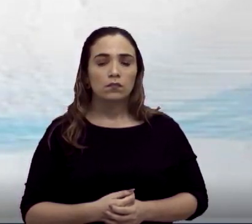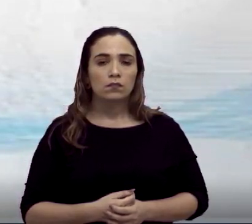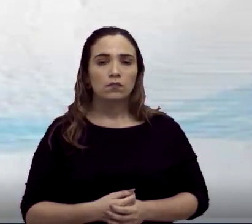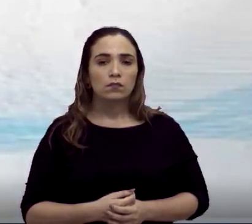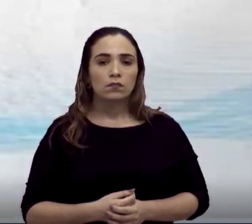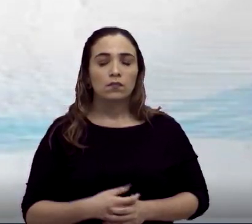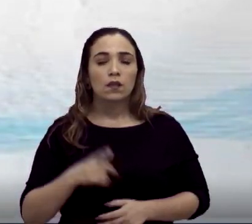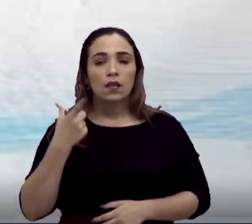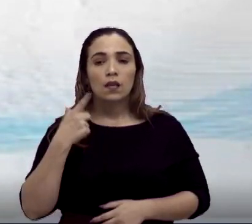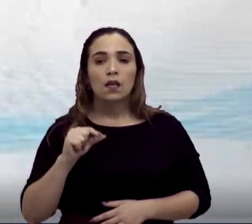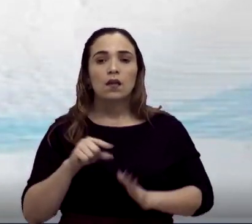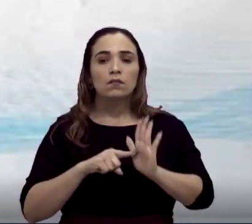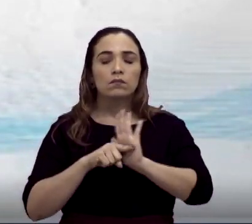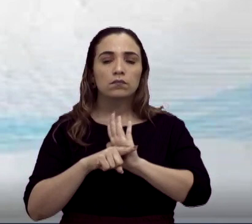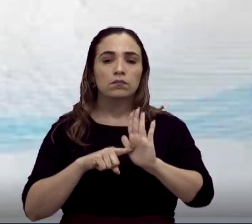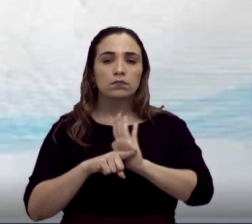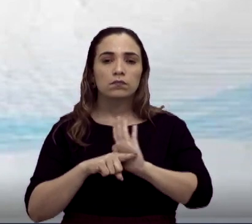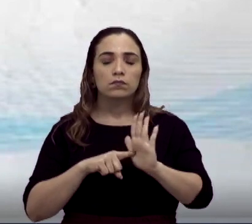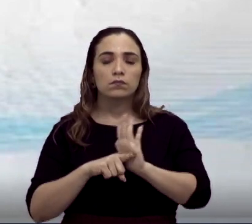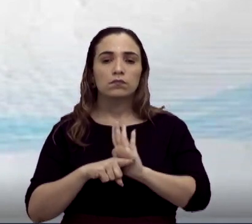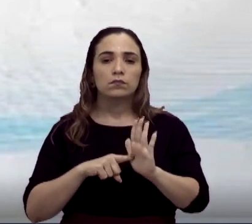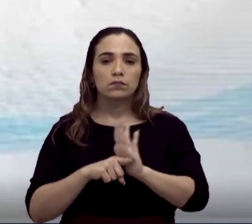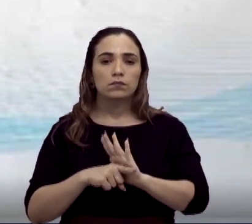Quem está olhando isso?